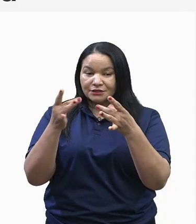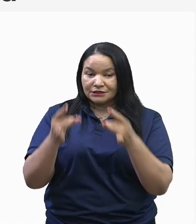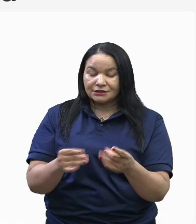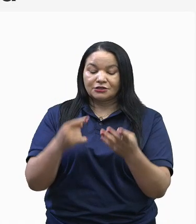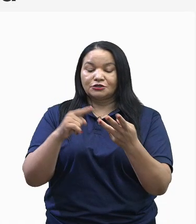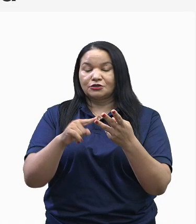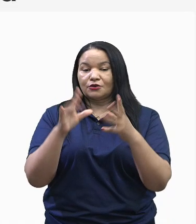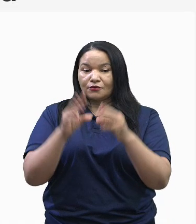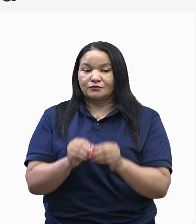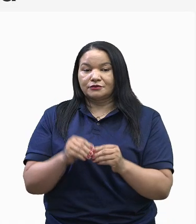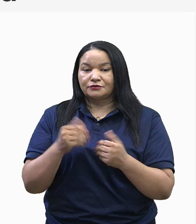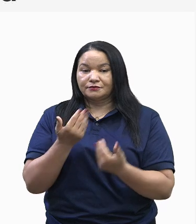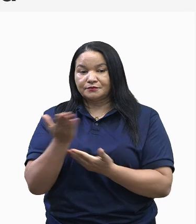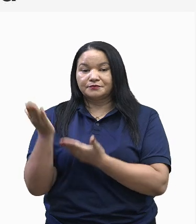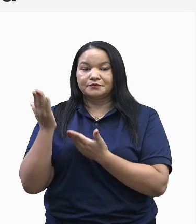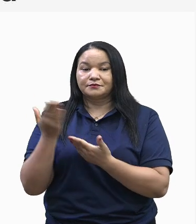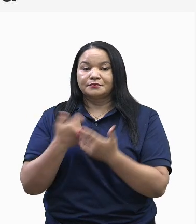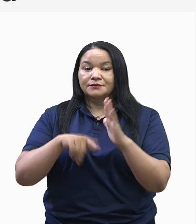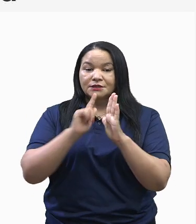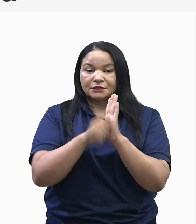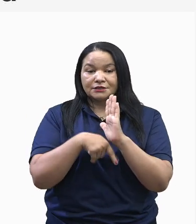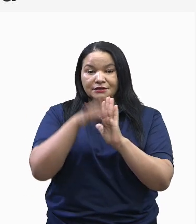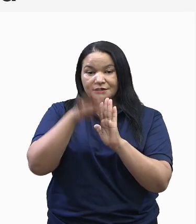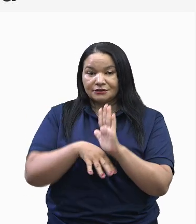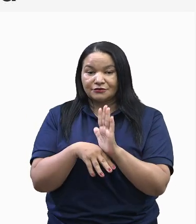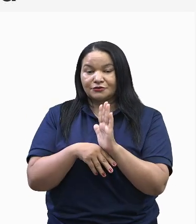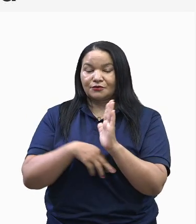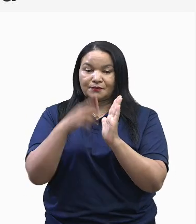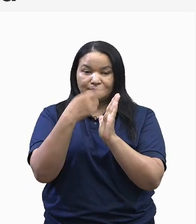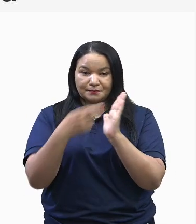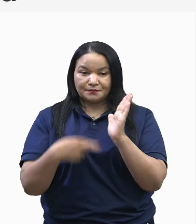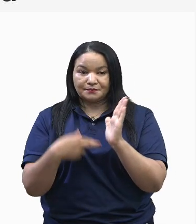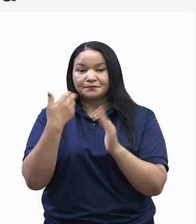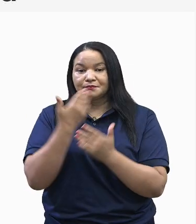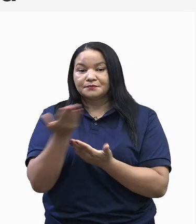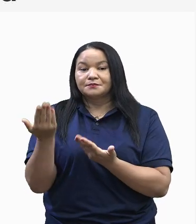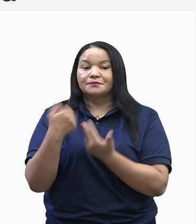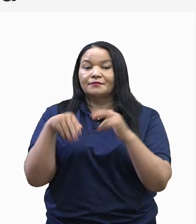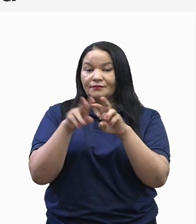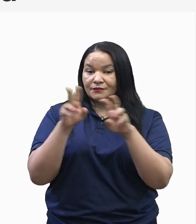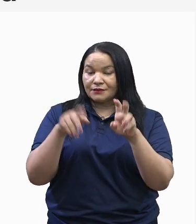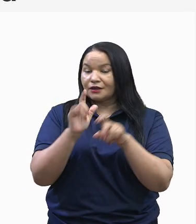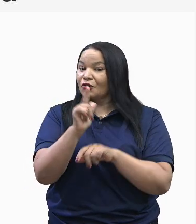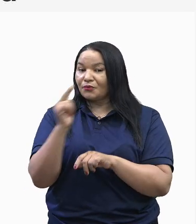tela. Gênero textual, redação. Agora, com uma outra